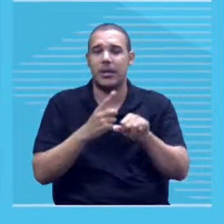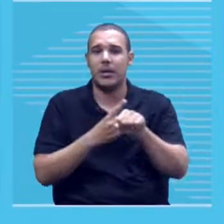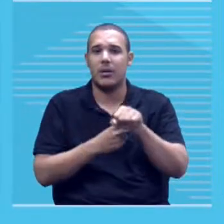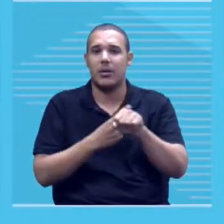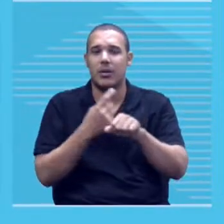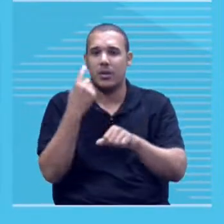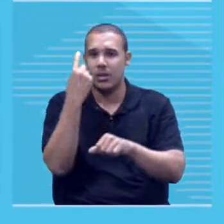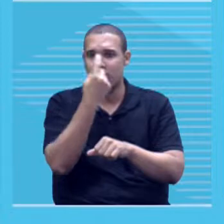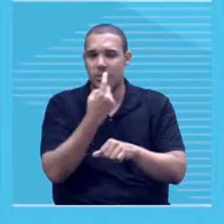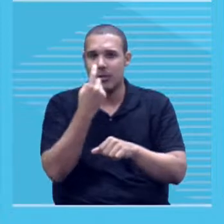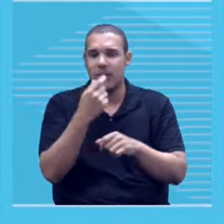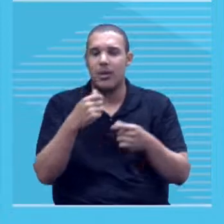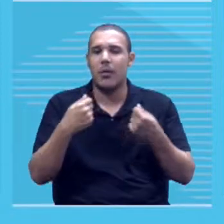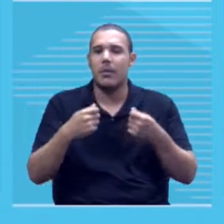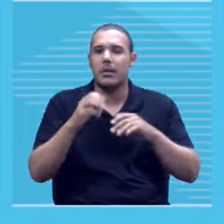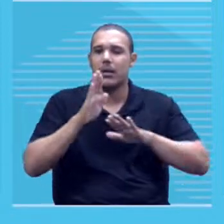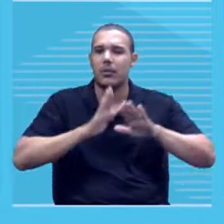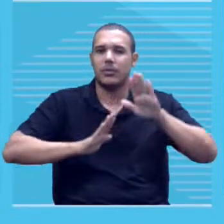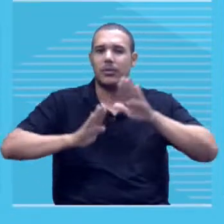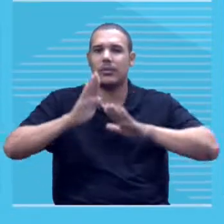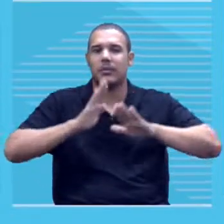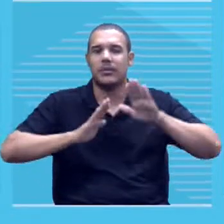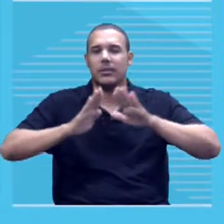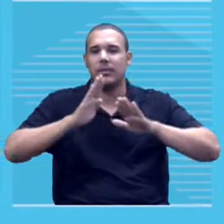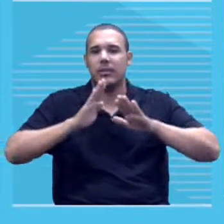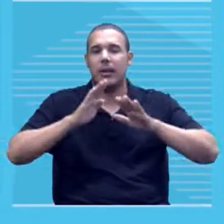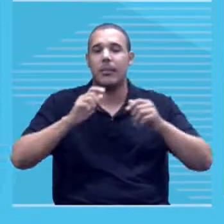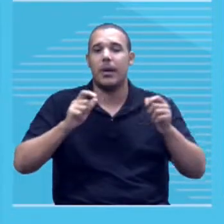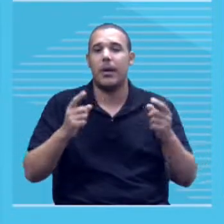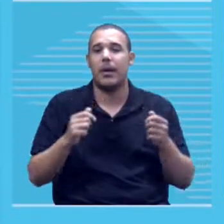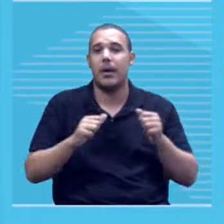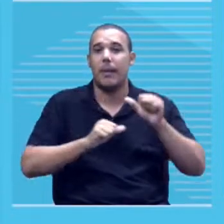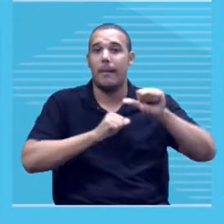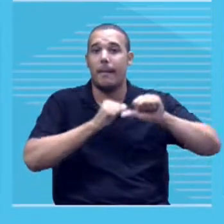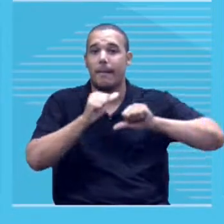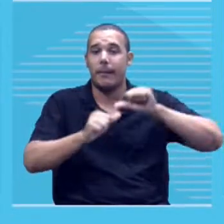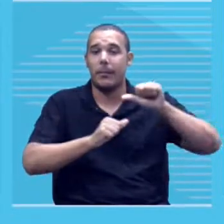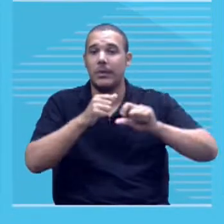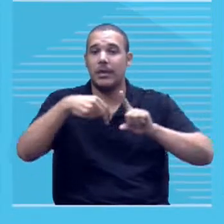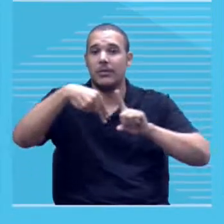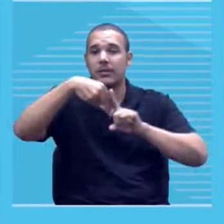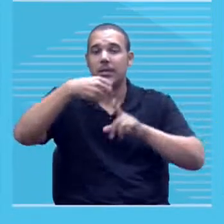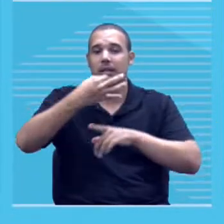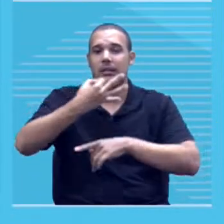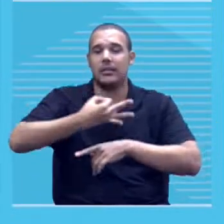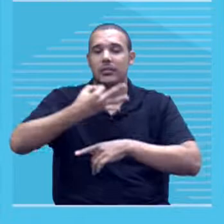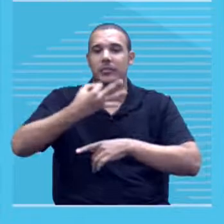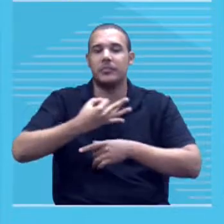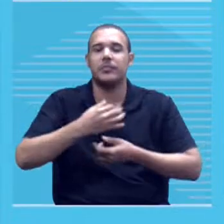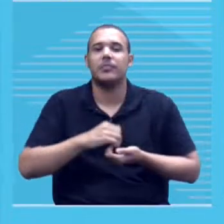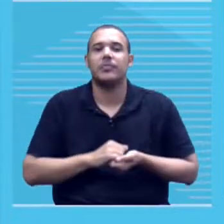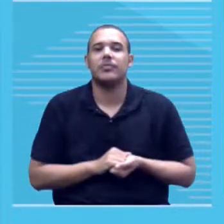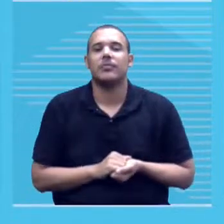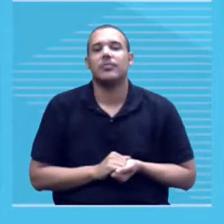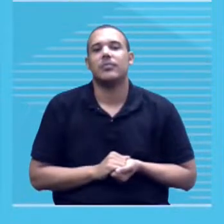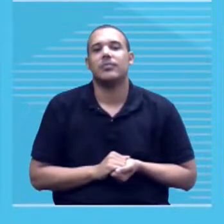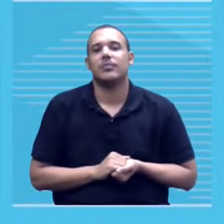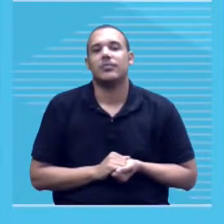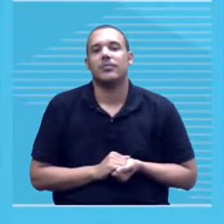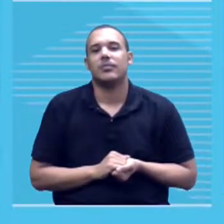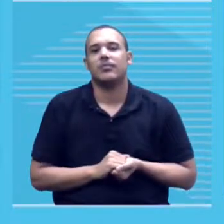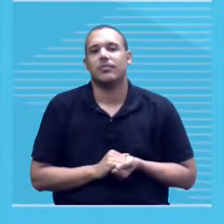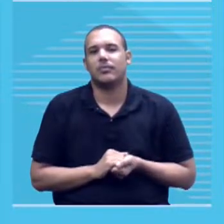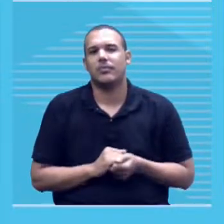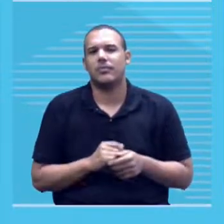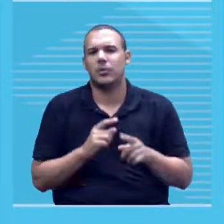tenha muito cuidado quando você for resolver essa questão para transformar nas unidades corretas, beleza? Como é uma questão um pouquinho